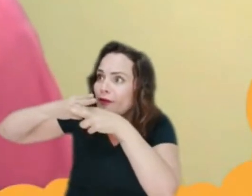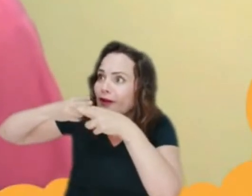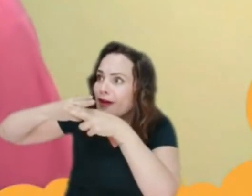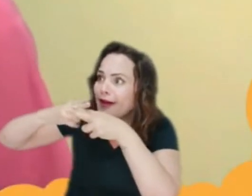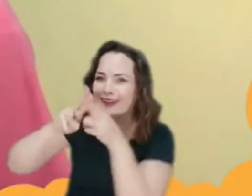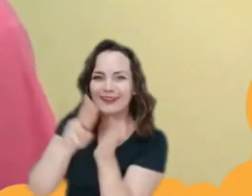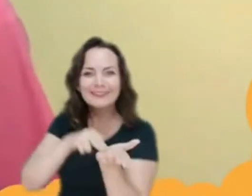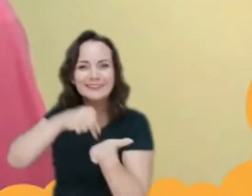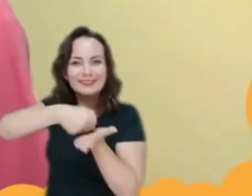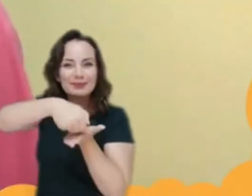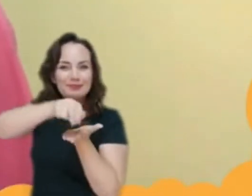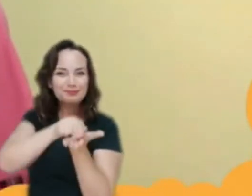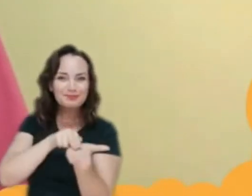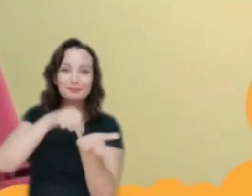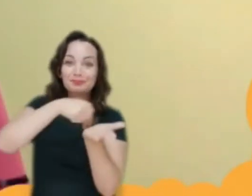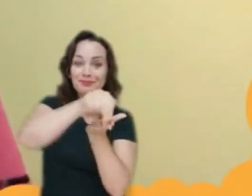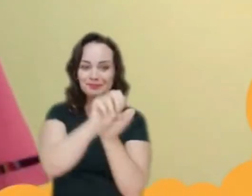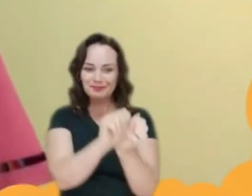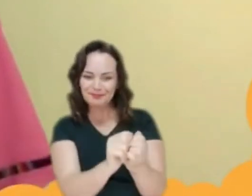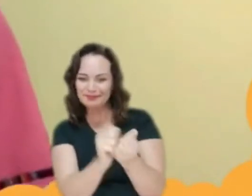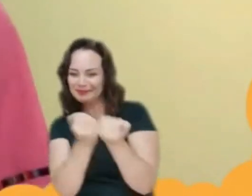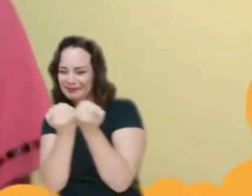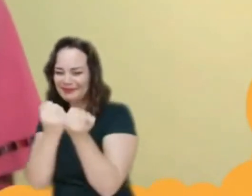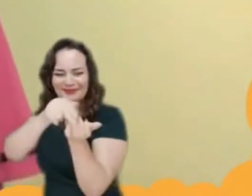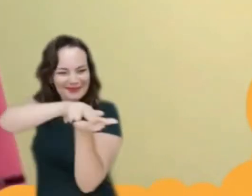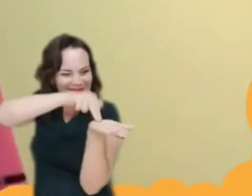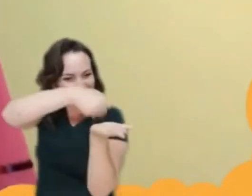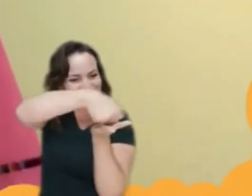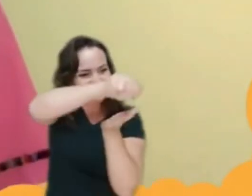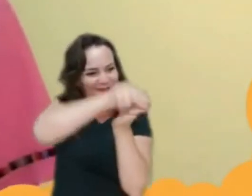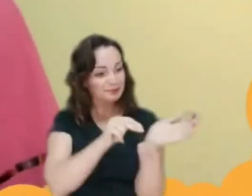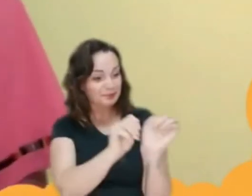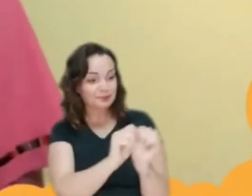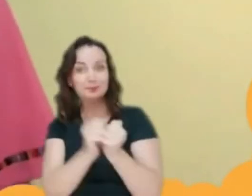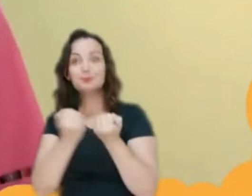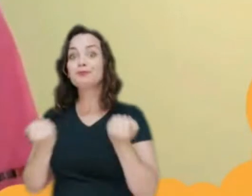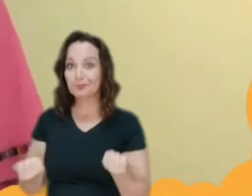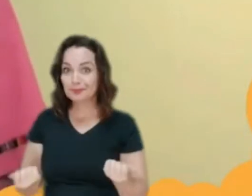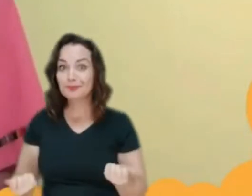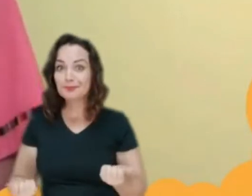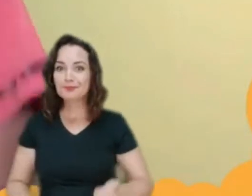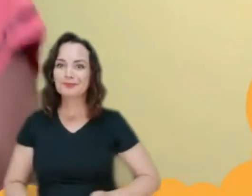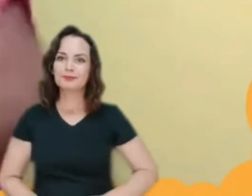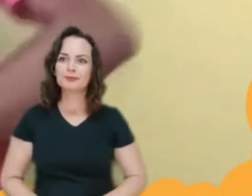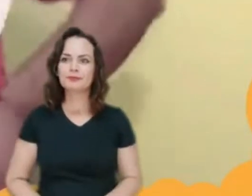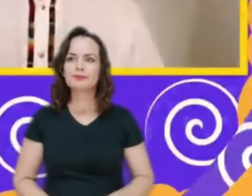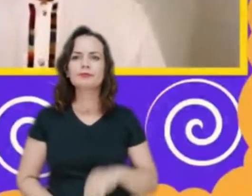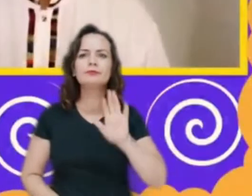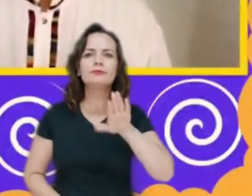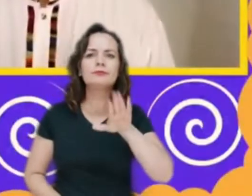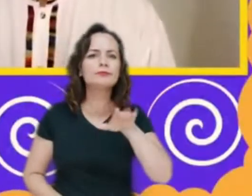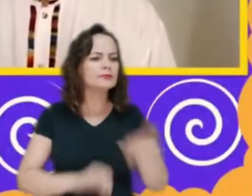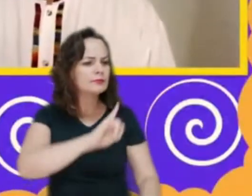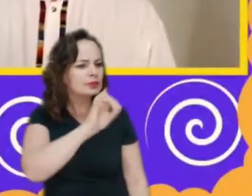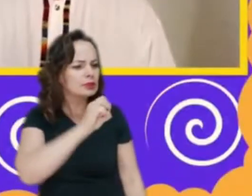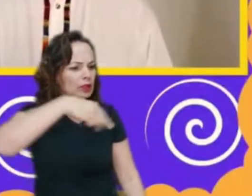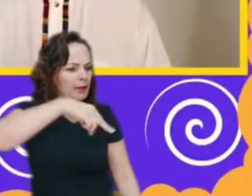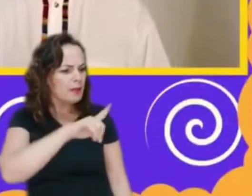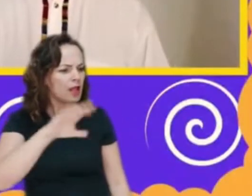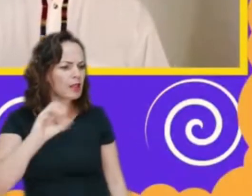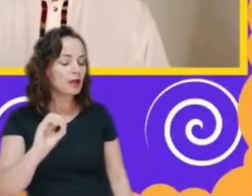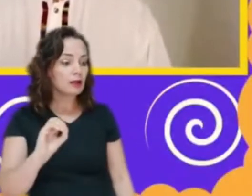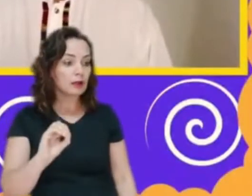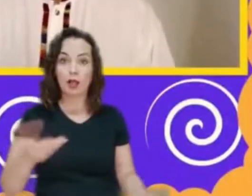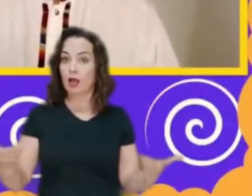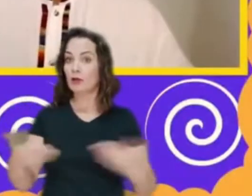Passando manteiga no pão, passando manteiga no pão. Oi, Jamelão! Oi!